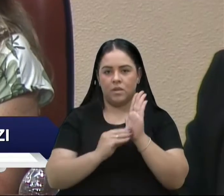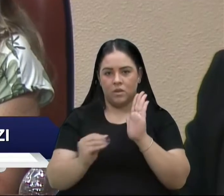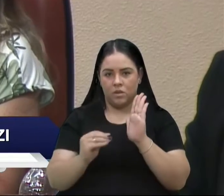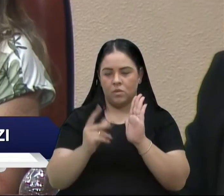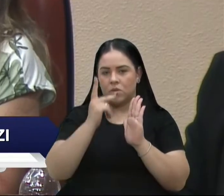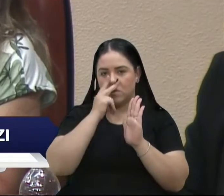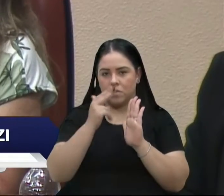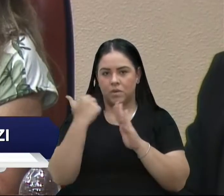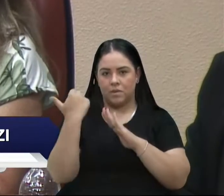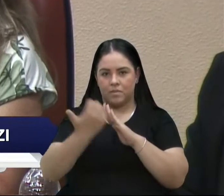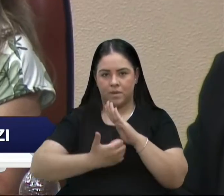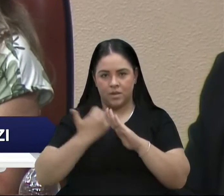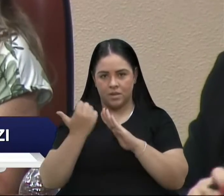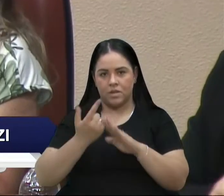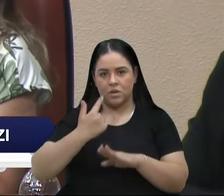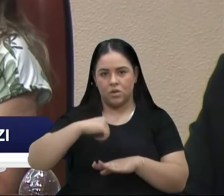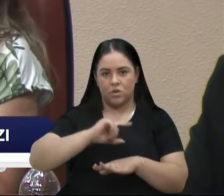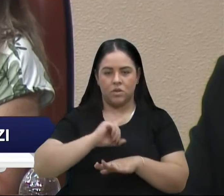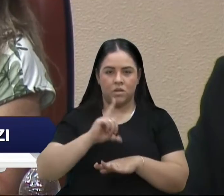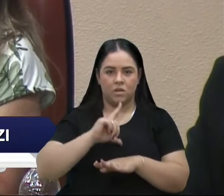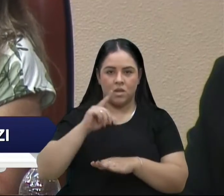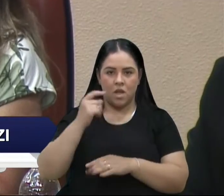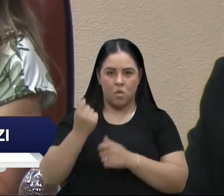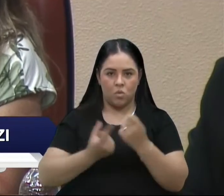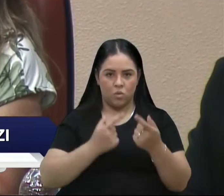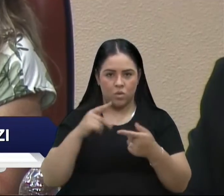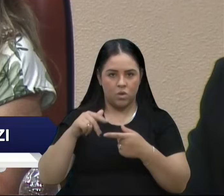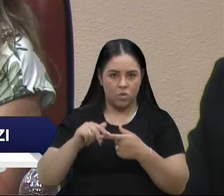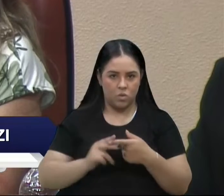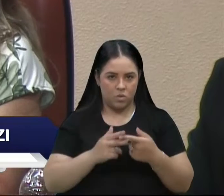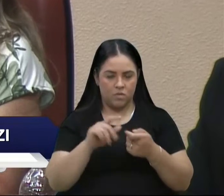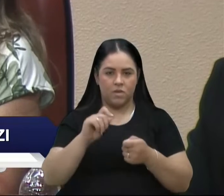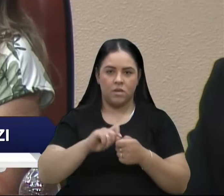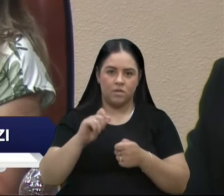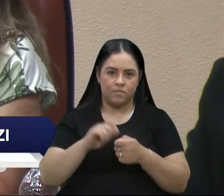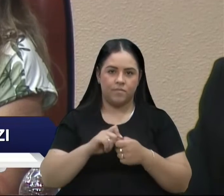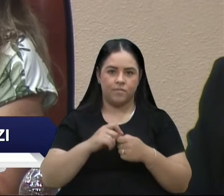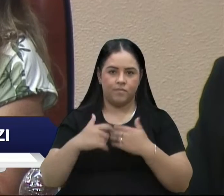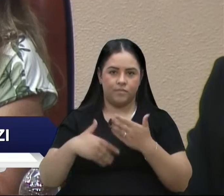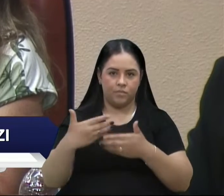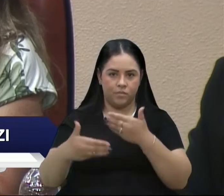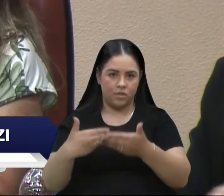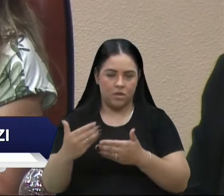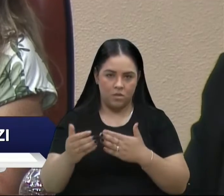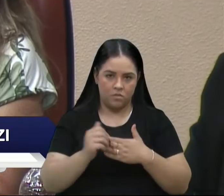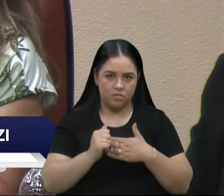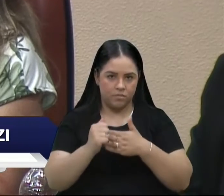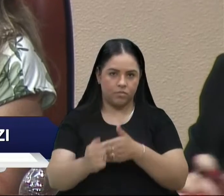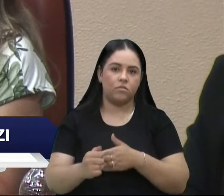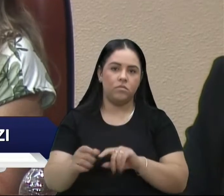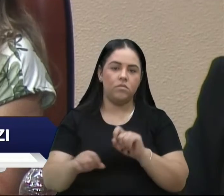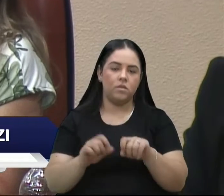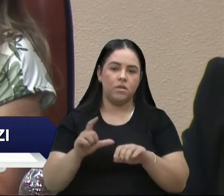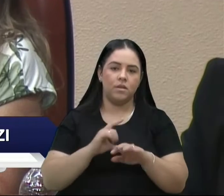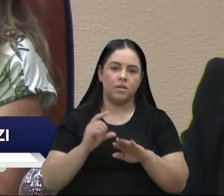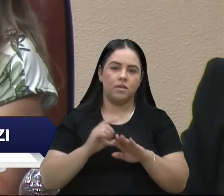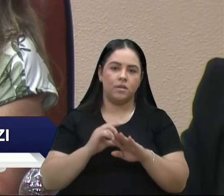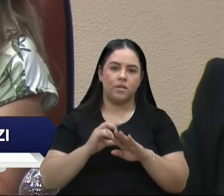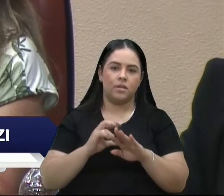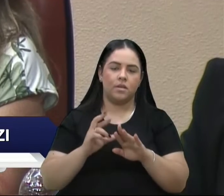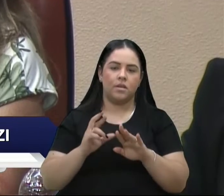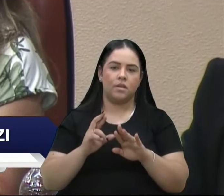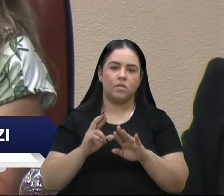né? Temos ajustes a fazer, esses ajustes são feitos gradativamente, ele é acompanhado através de relatório de plano de